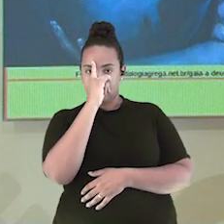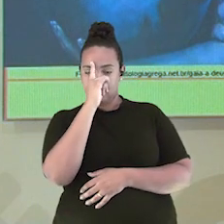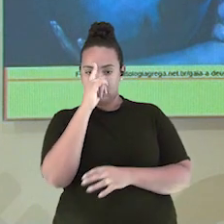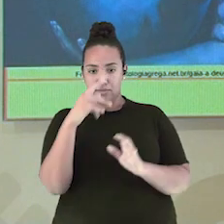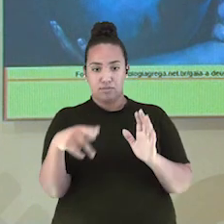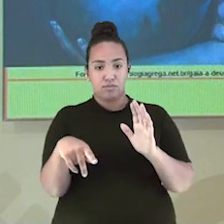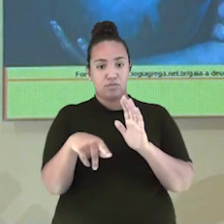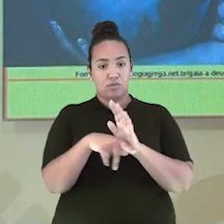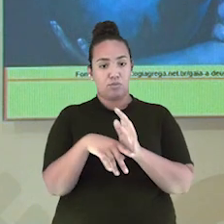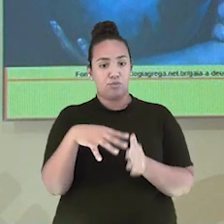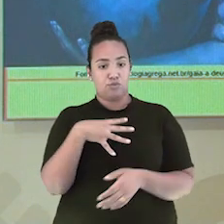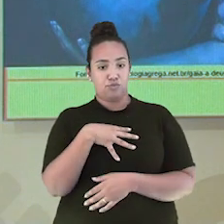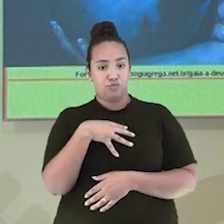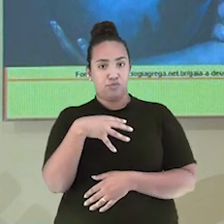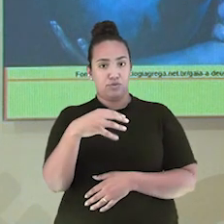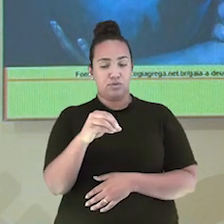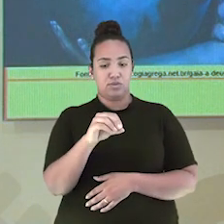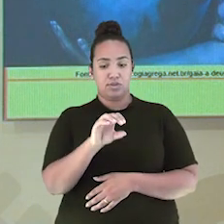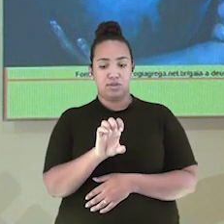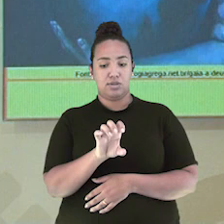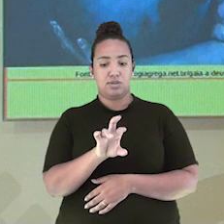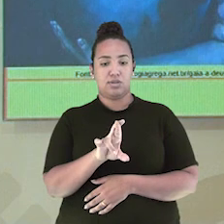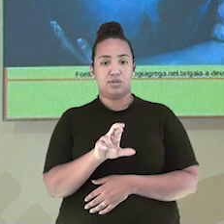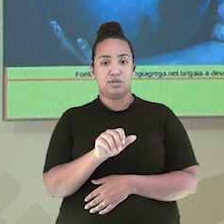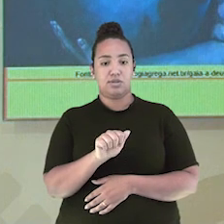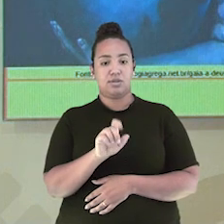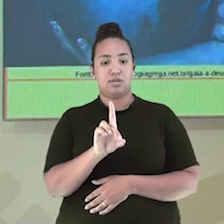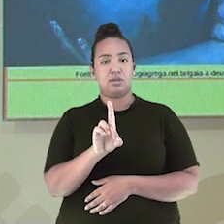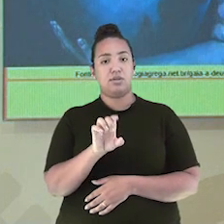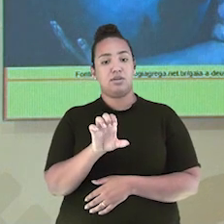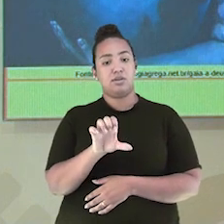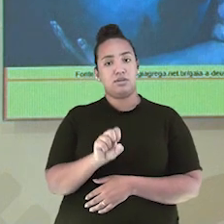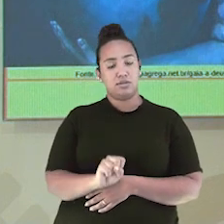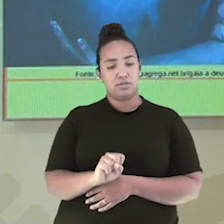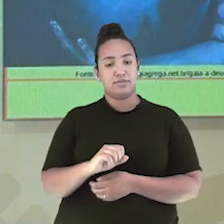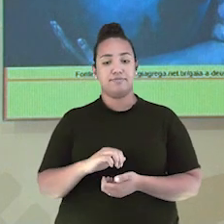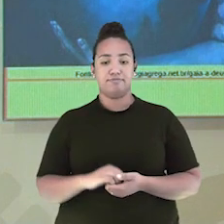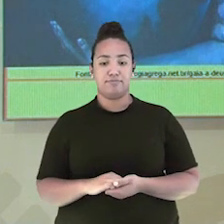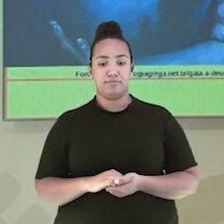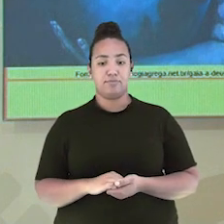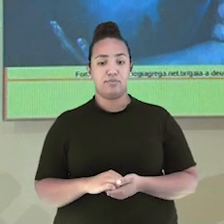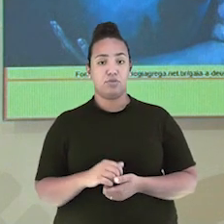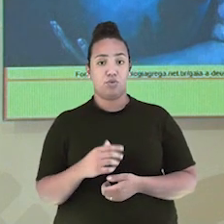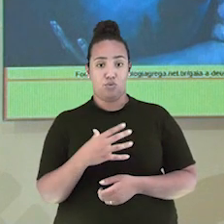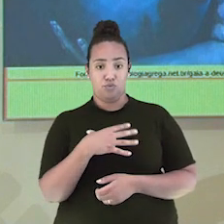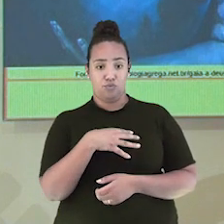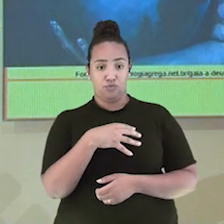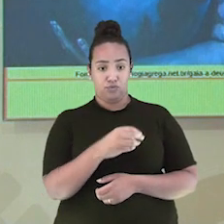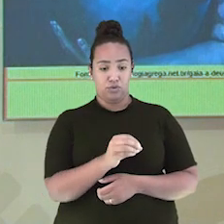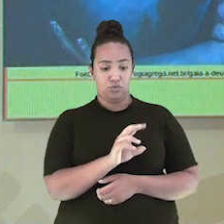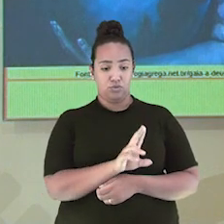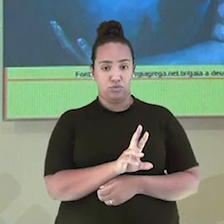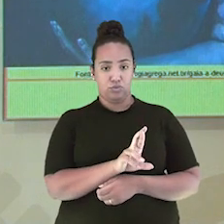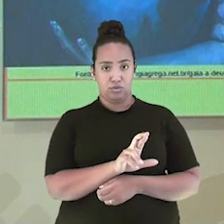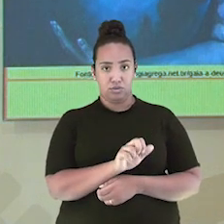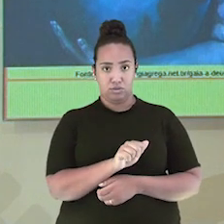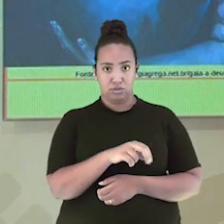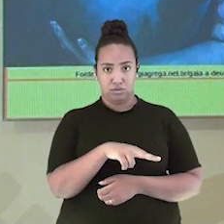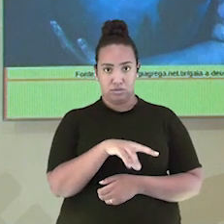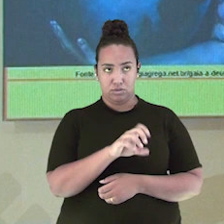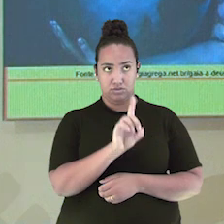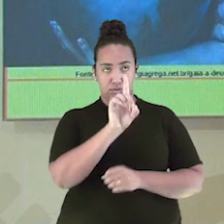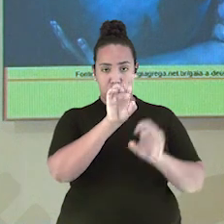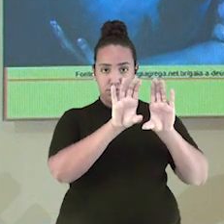seria fruto dos filhos gerados a partir do caos. Entre todos os seus descendentes foi a união de Urano, o